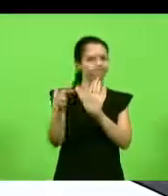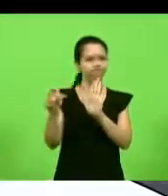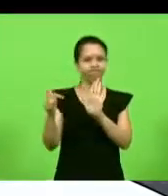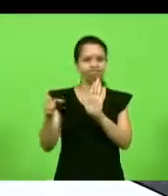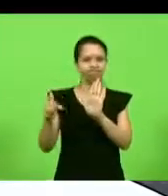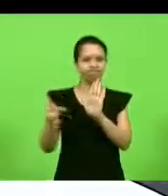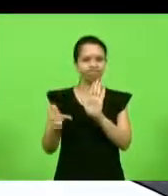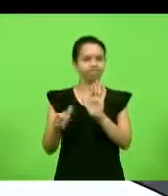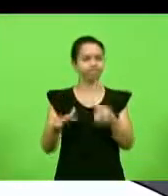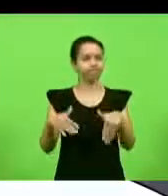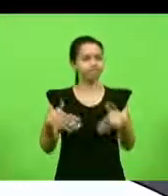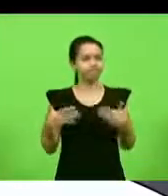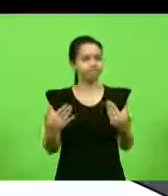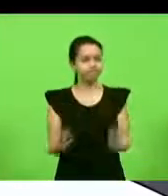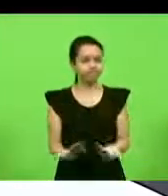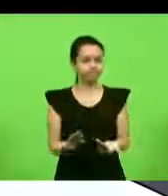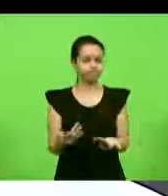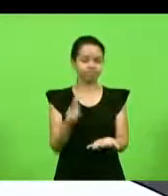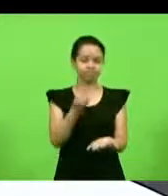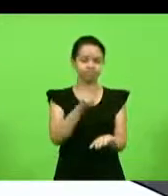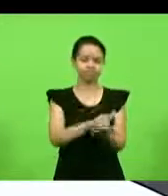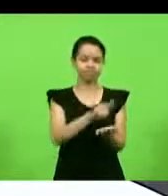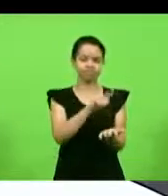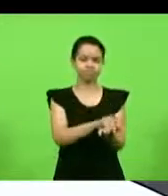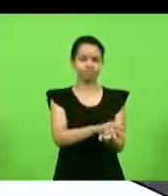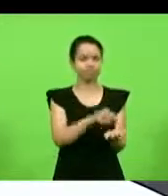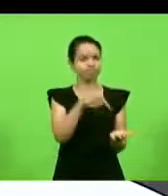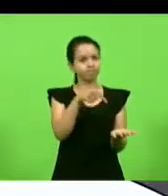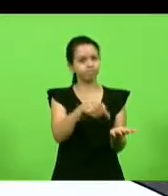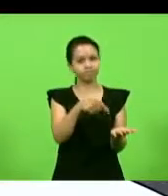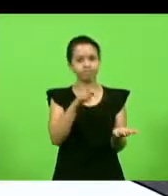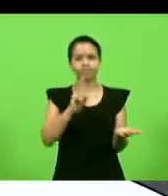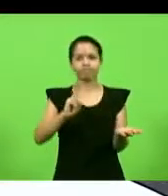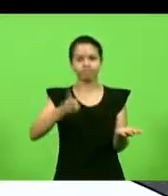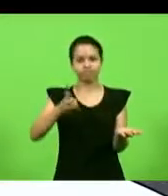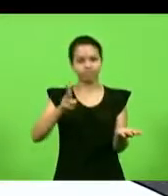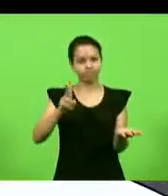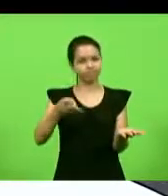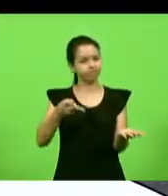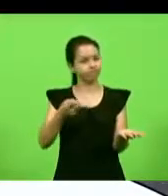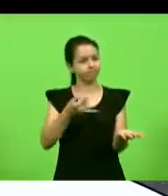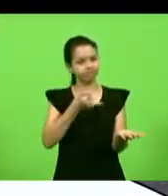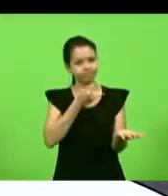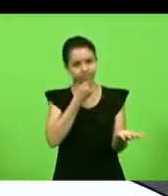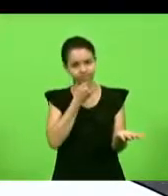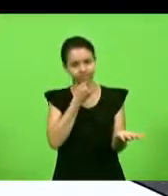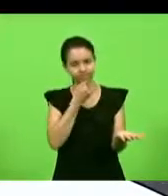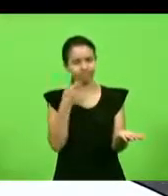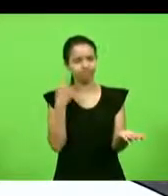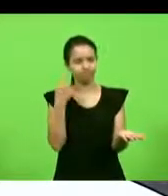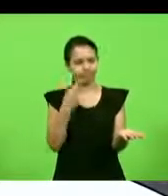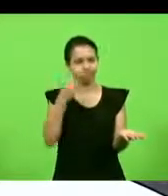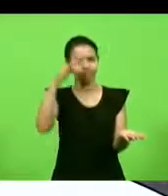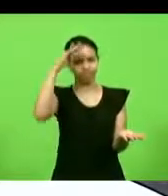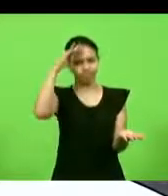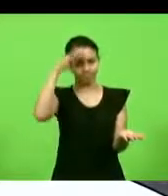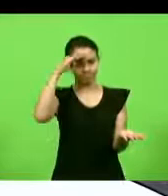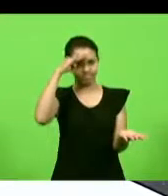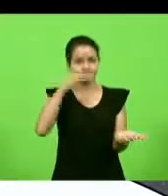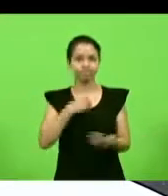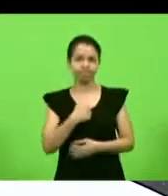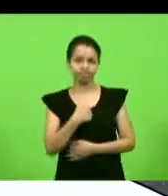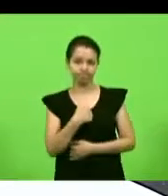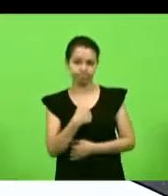Então, não sairão do papel, infelizmente, deputado Jean Kuhlmann. Falo com tristeza,